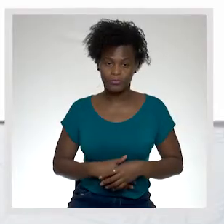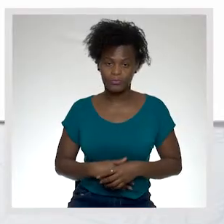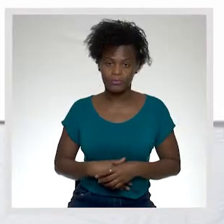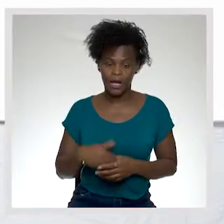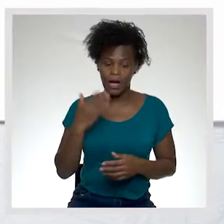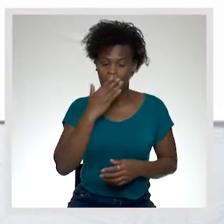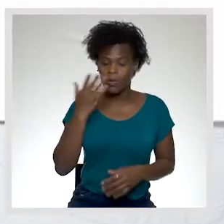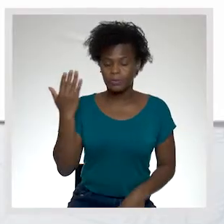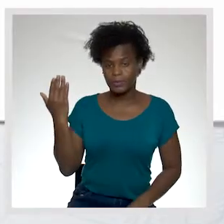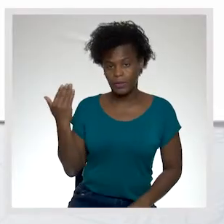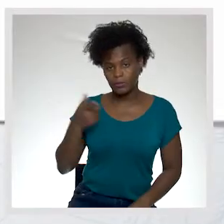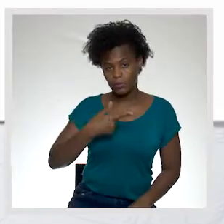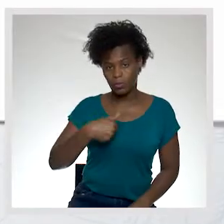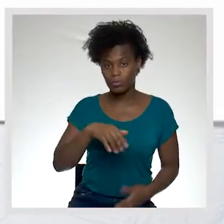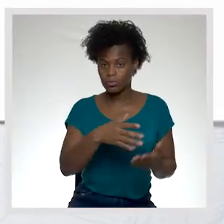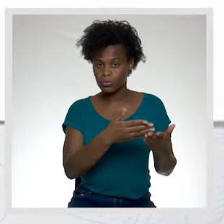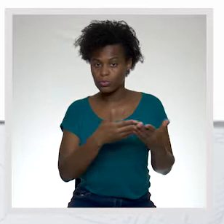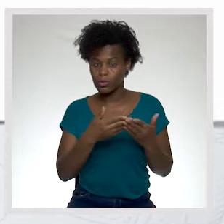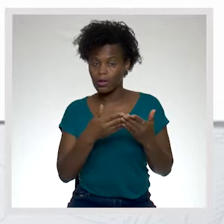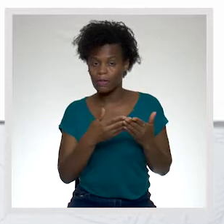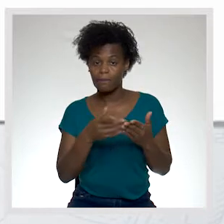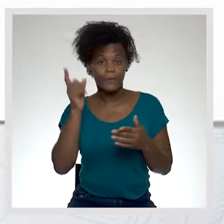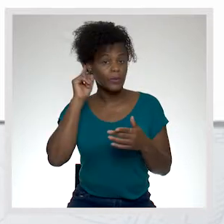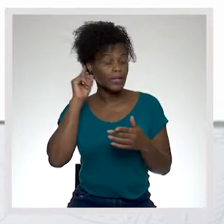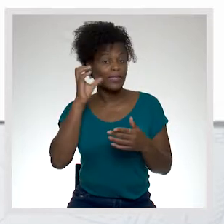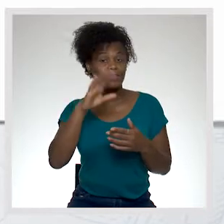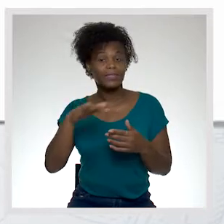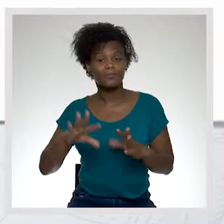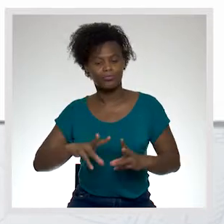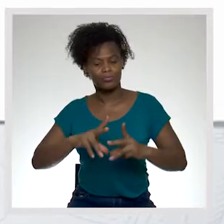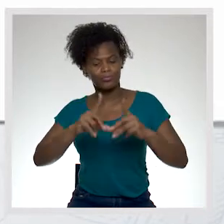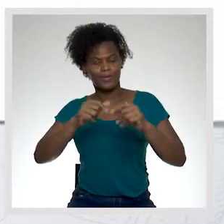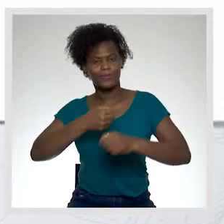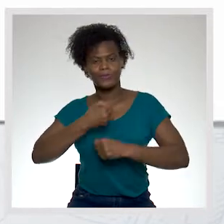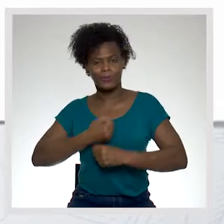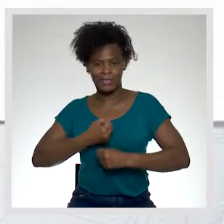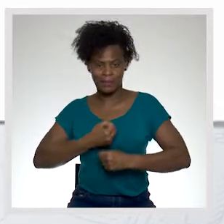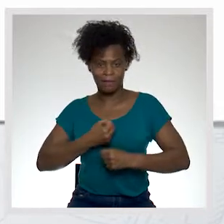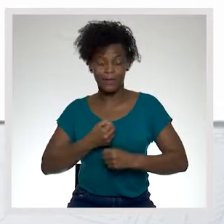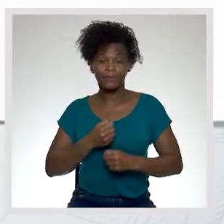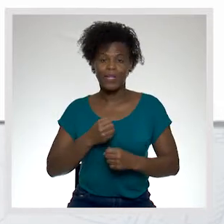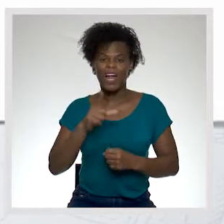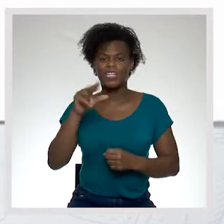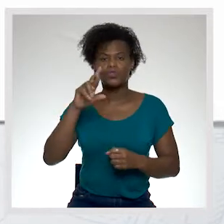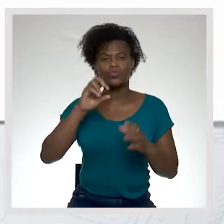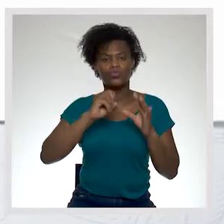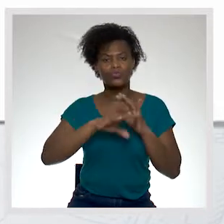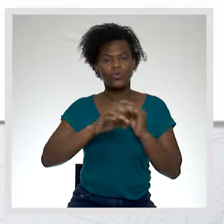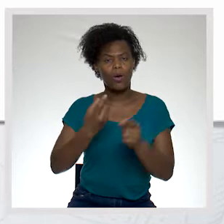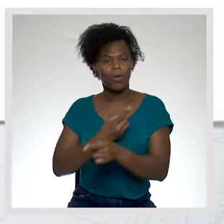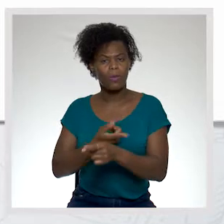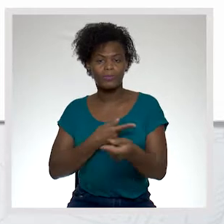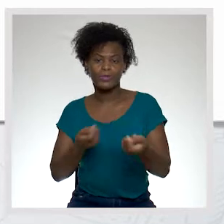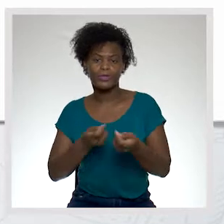Na aula anterior, estudamos o papel da ciência no desenvolvimento sustentável, resíduos sólidos e a sua